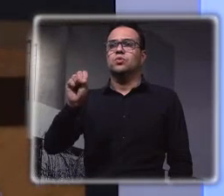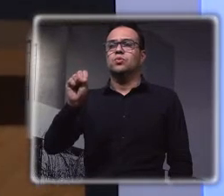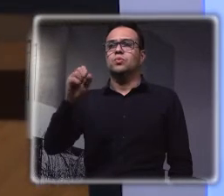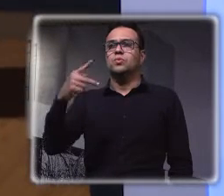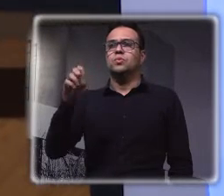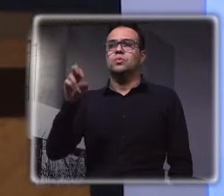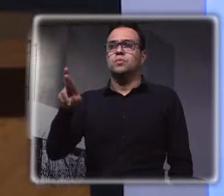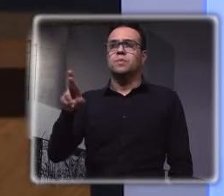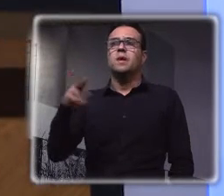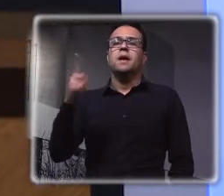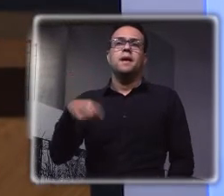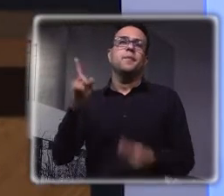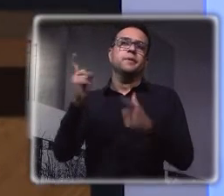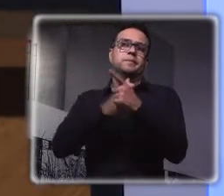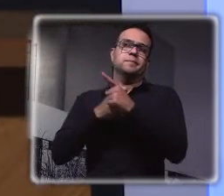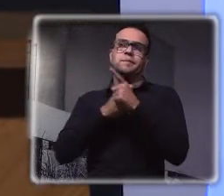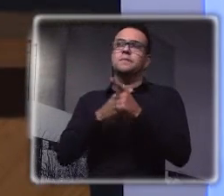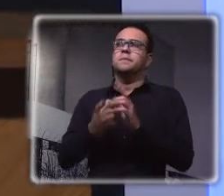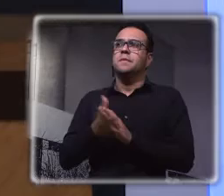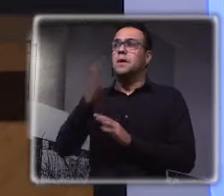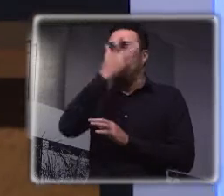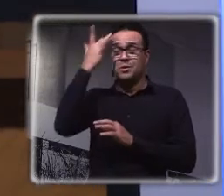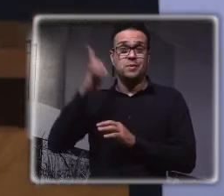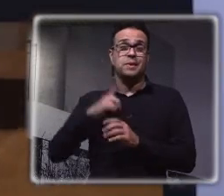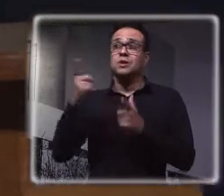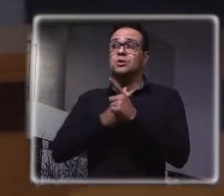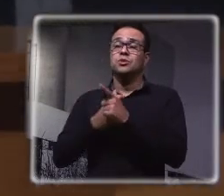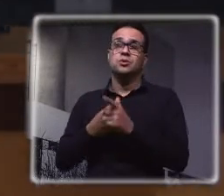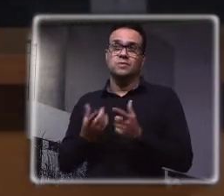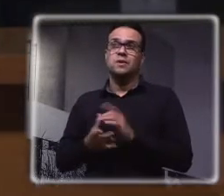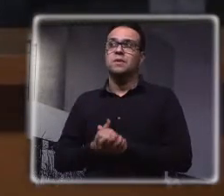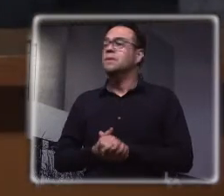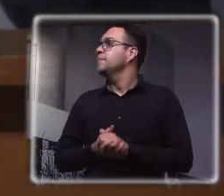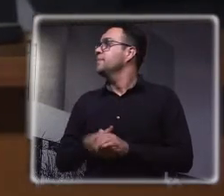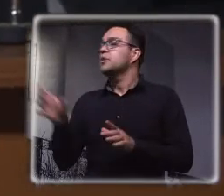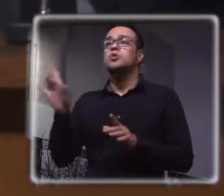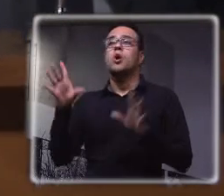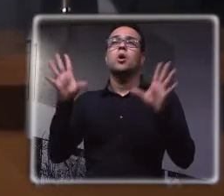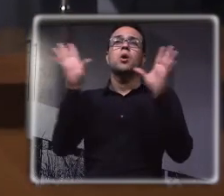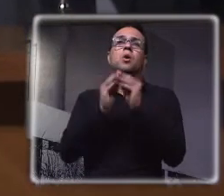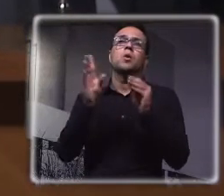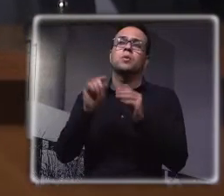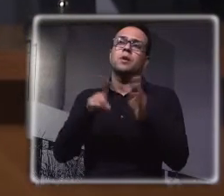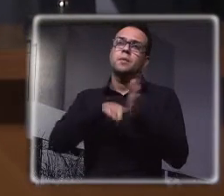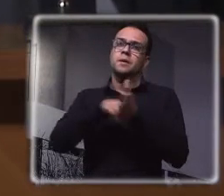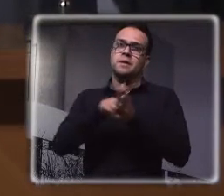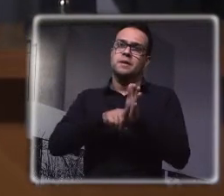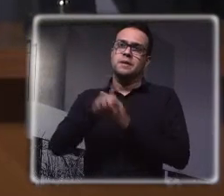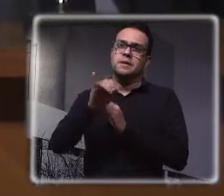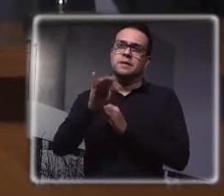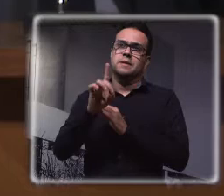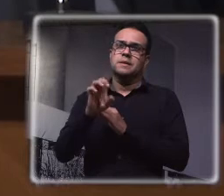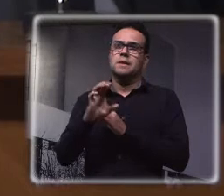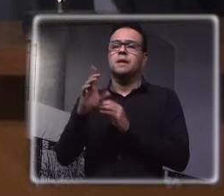com o superendividamento, os superendividados. Eu queria só contextualizar o momento que nós estamos vivendo. Uma pesquisa do IDEC divulgada